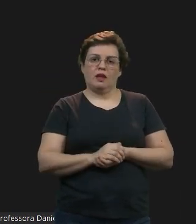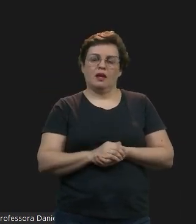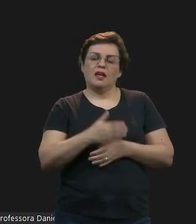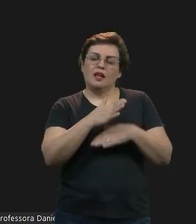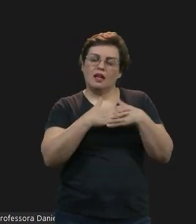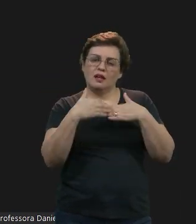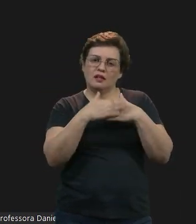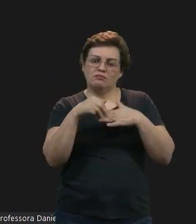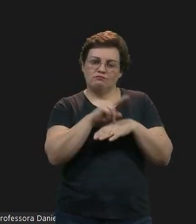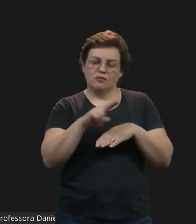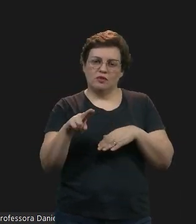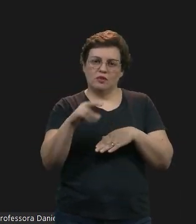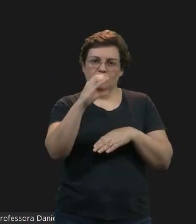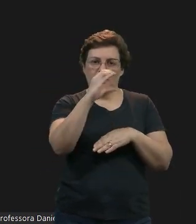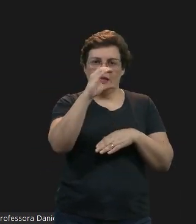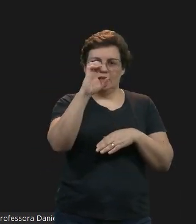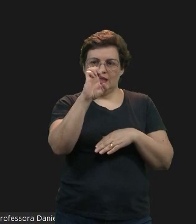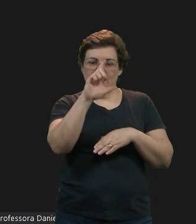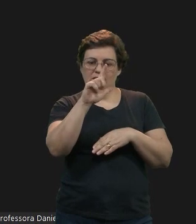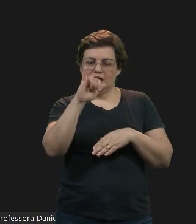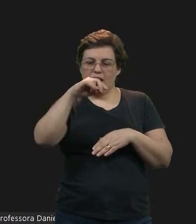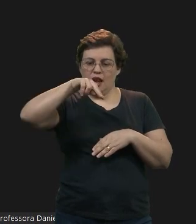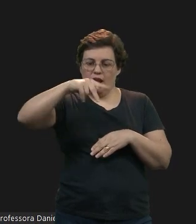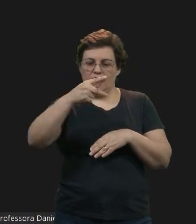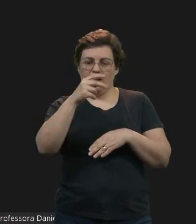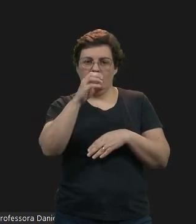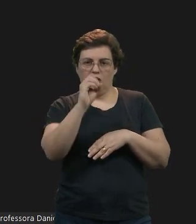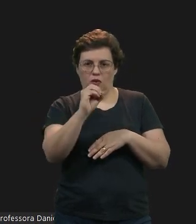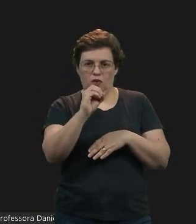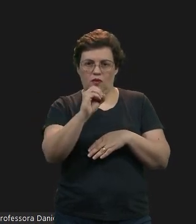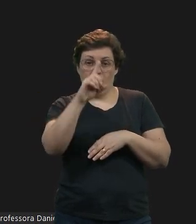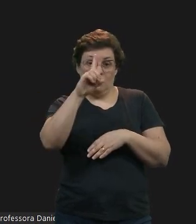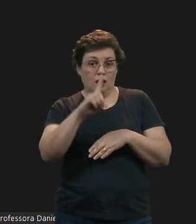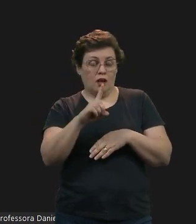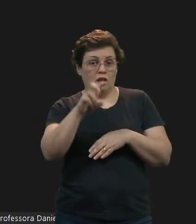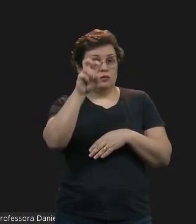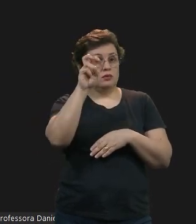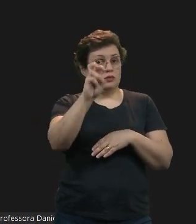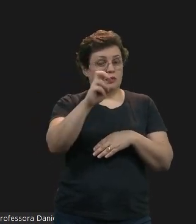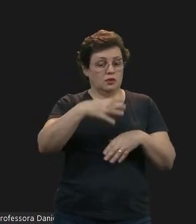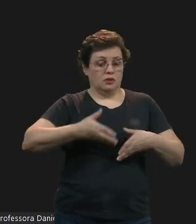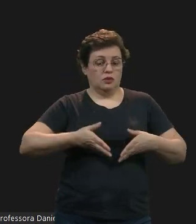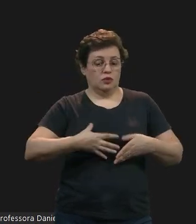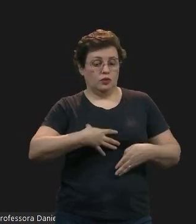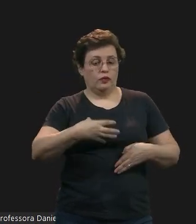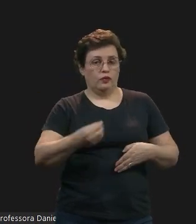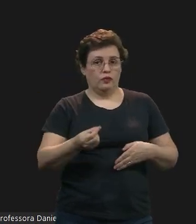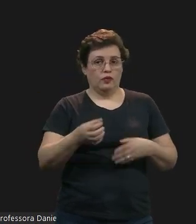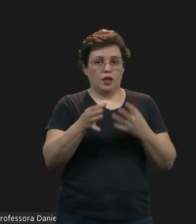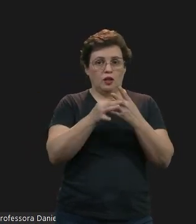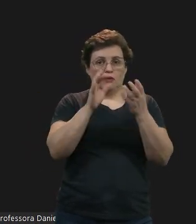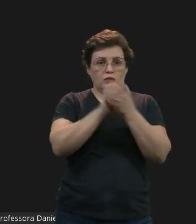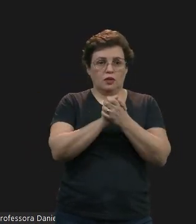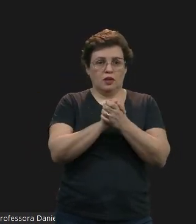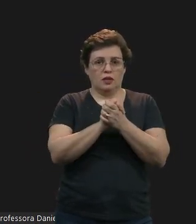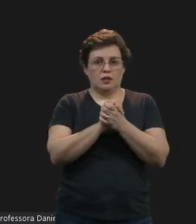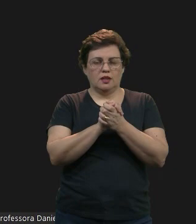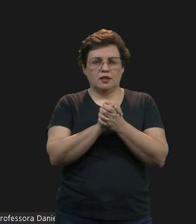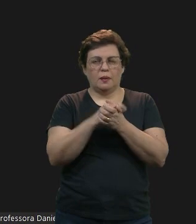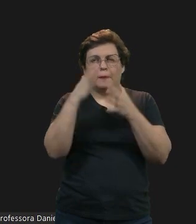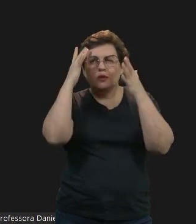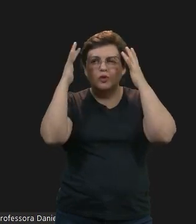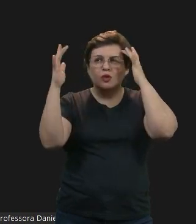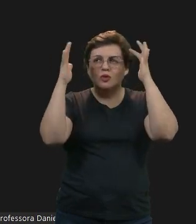carinhosamente chamado pelos mais próximos, era o quinto filho do casal. O Celinho se agarrava no sonho de ver seu